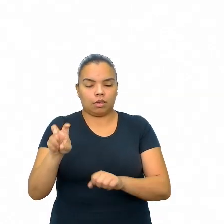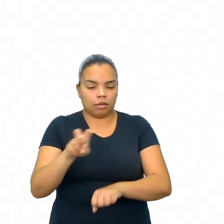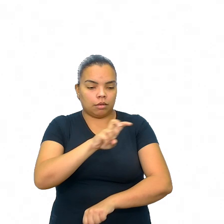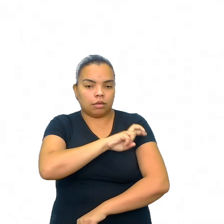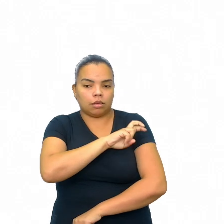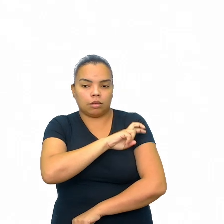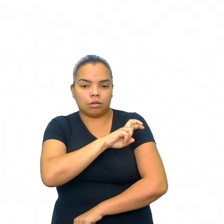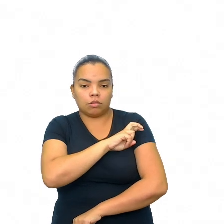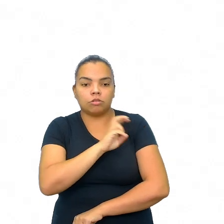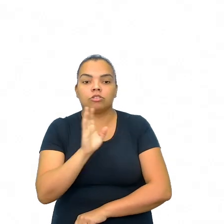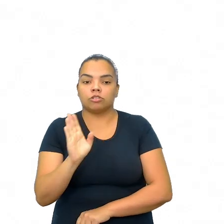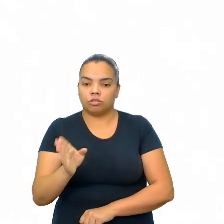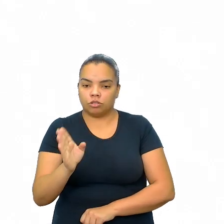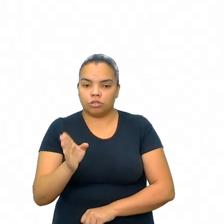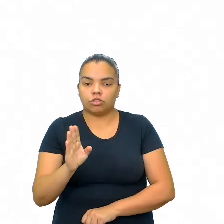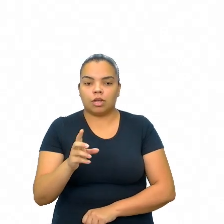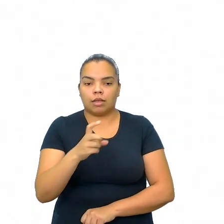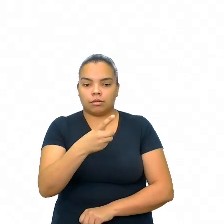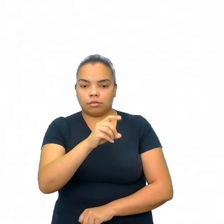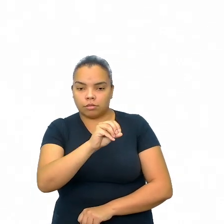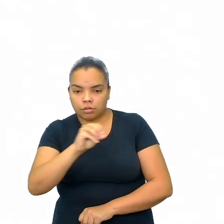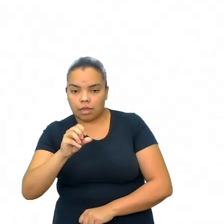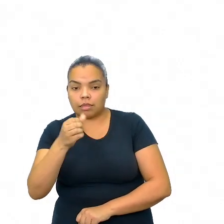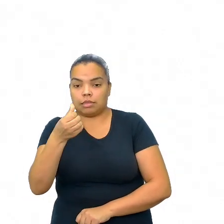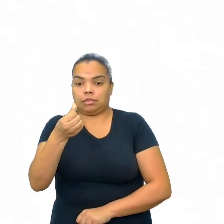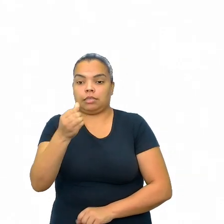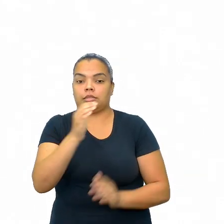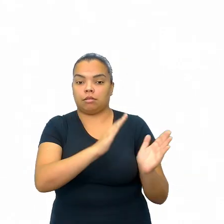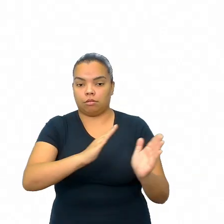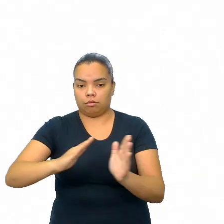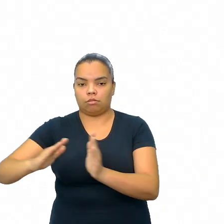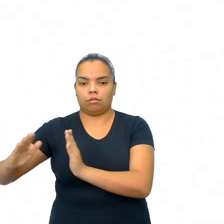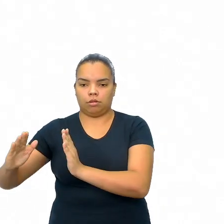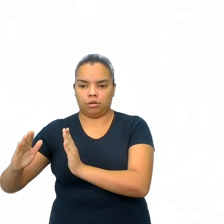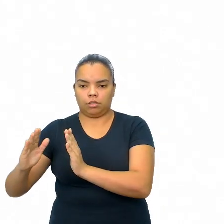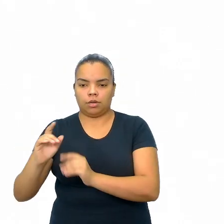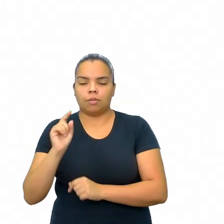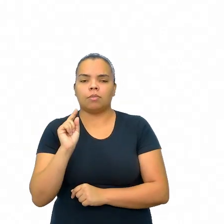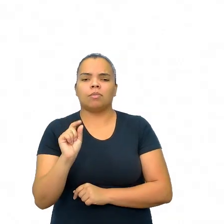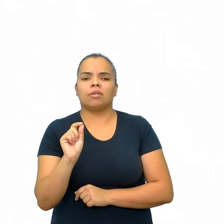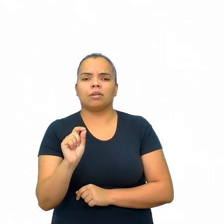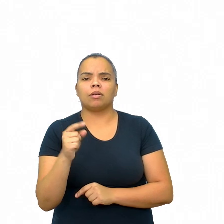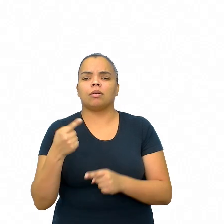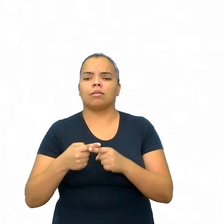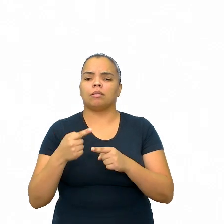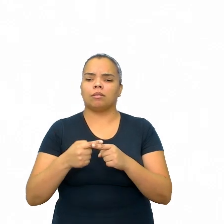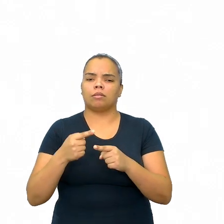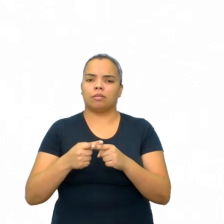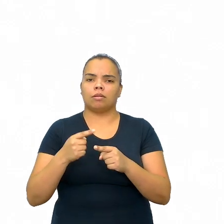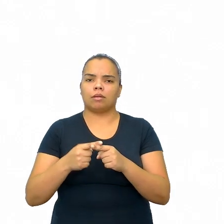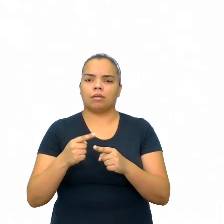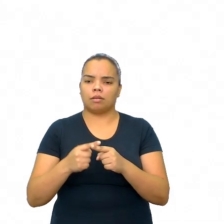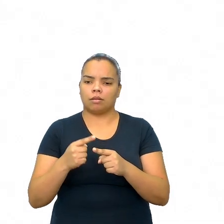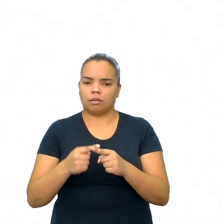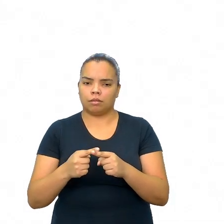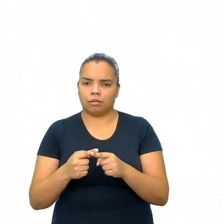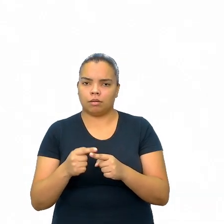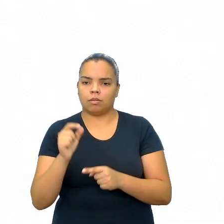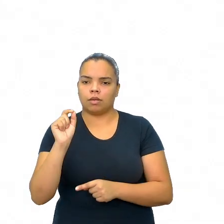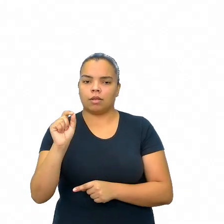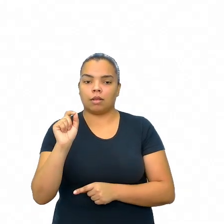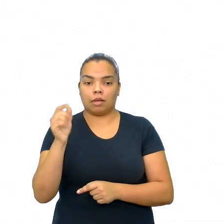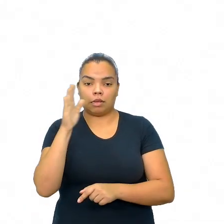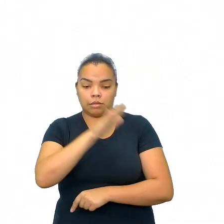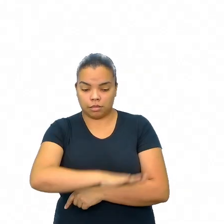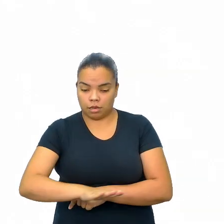quinto ano, a centena de milhar, que é a sexta ordem. Por que eu digo pelo menos? Porque a partir do momento em que as crianças